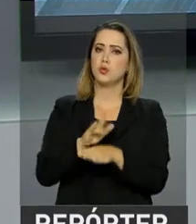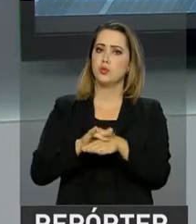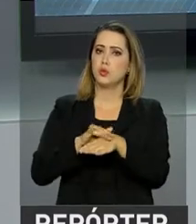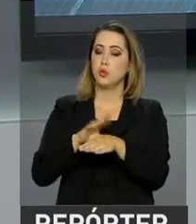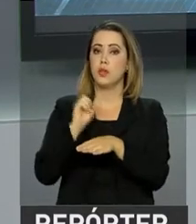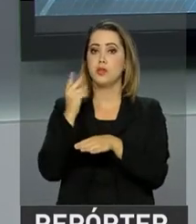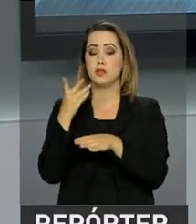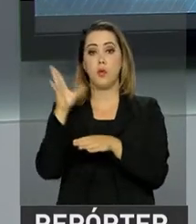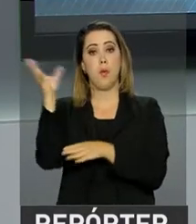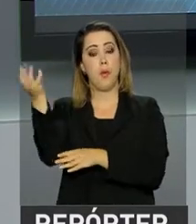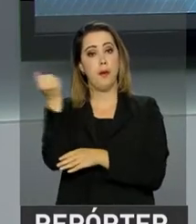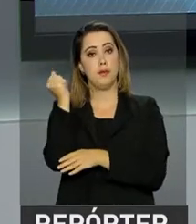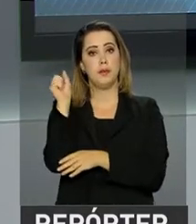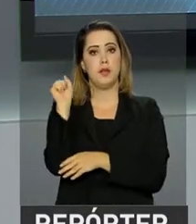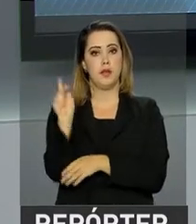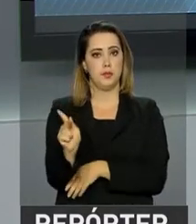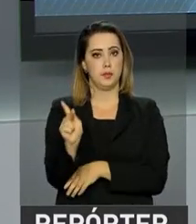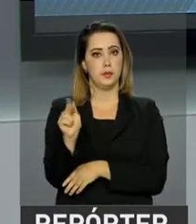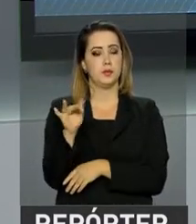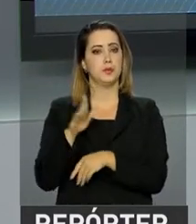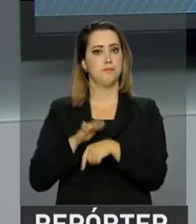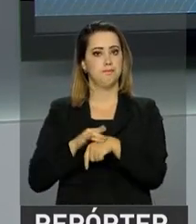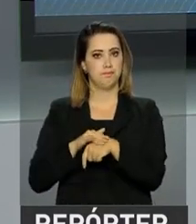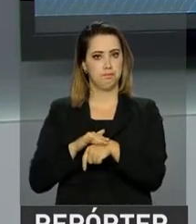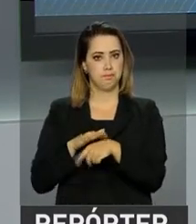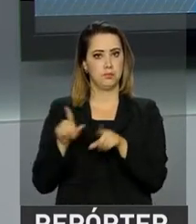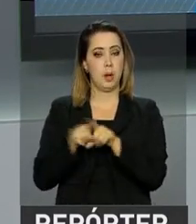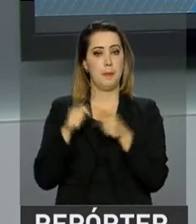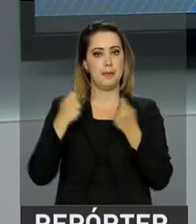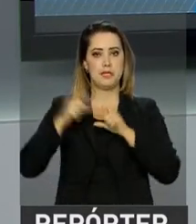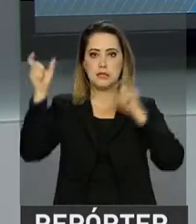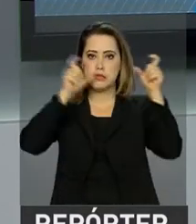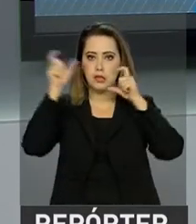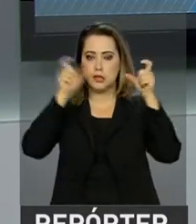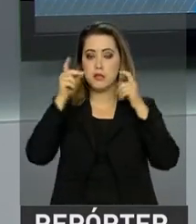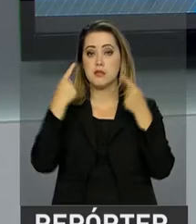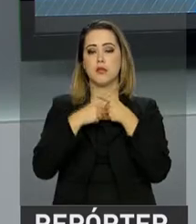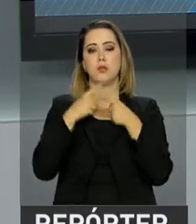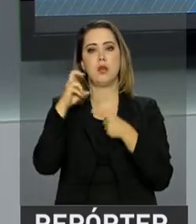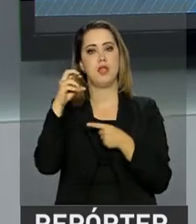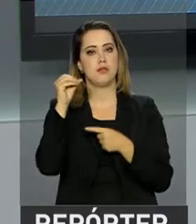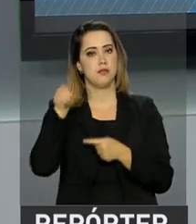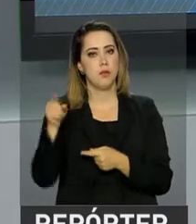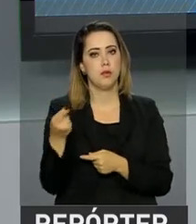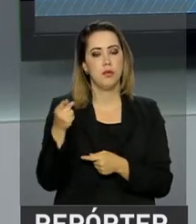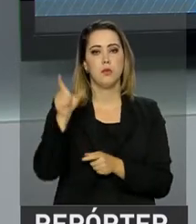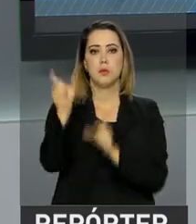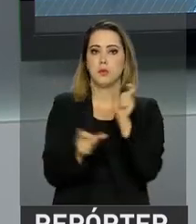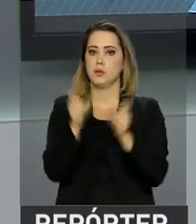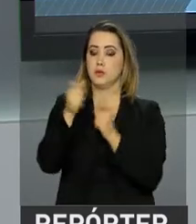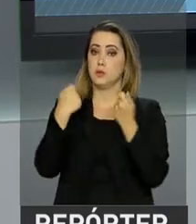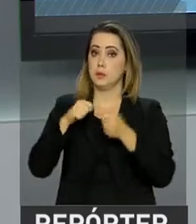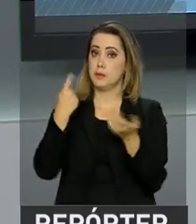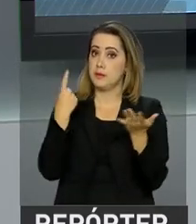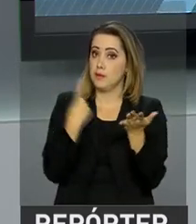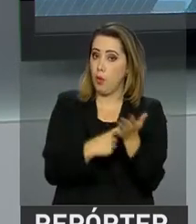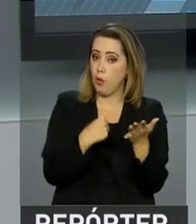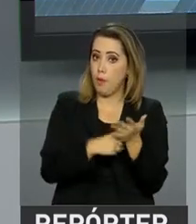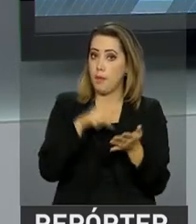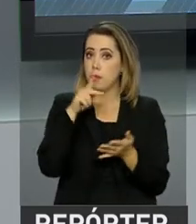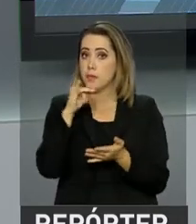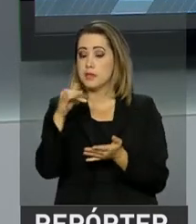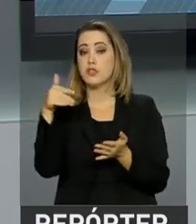invalidez deve ficar atento o inss convocou cerca de 50 mil pessoas que devem marcar a perícia até